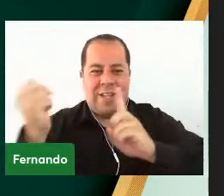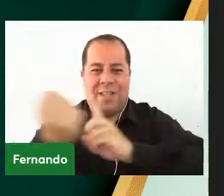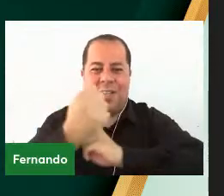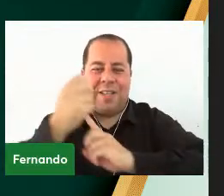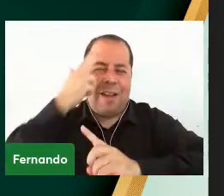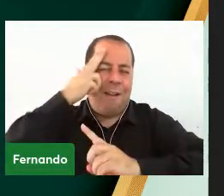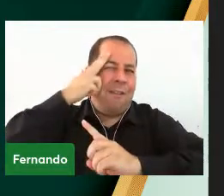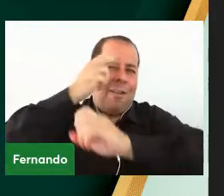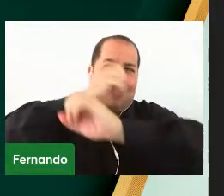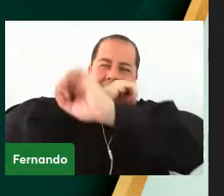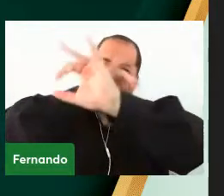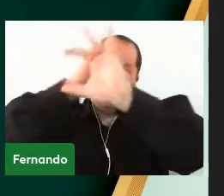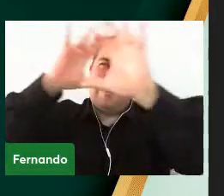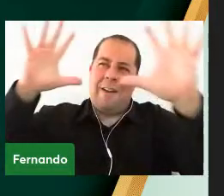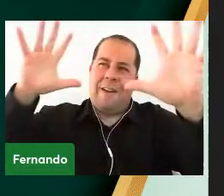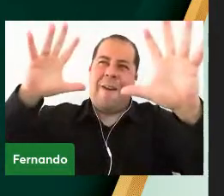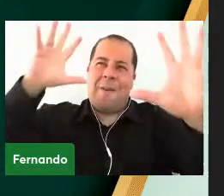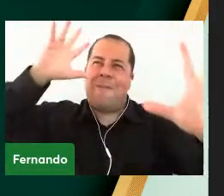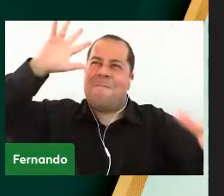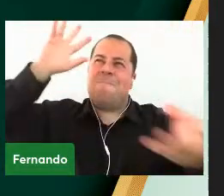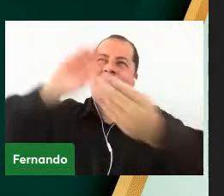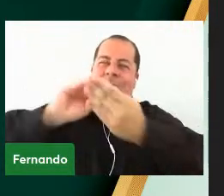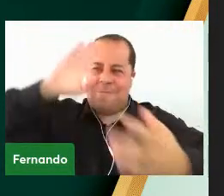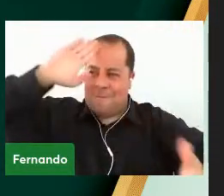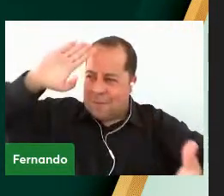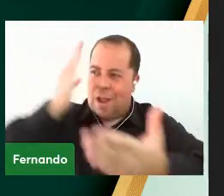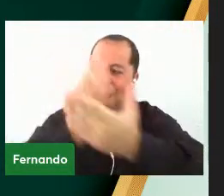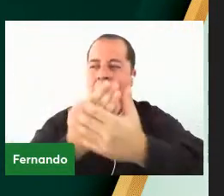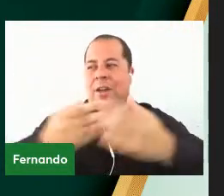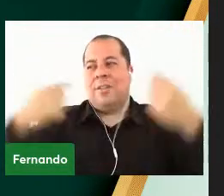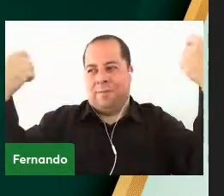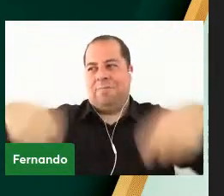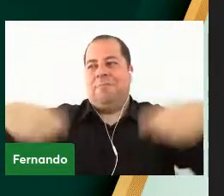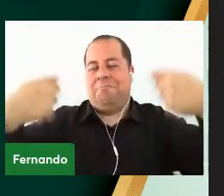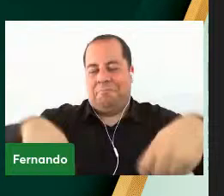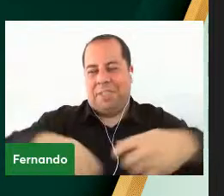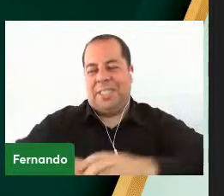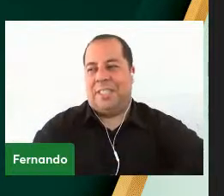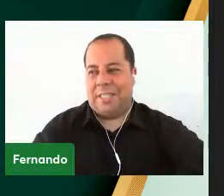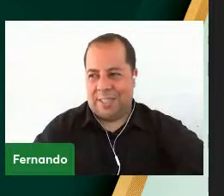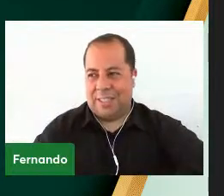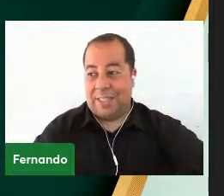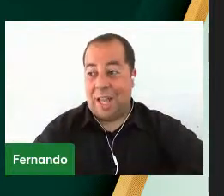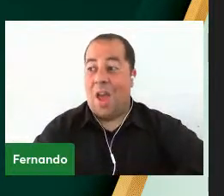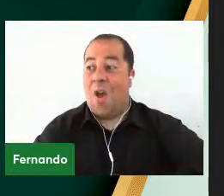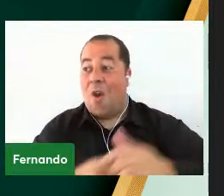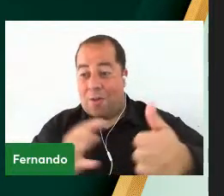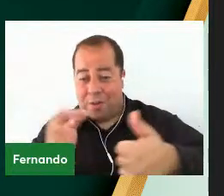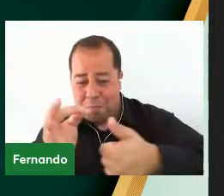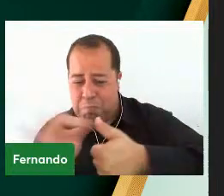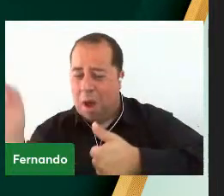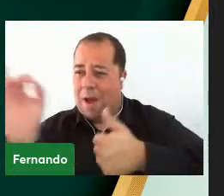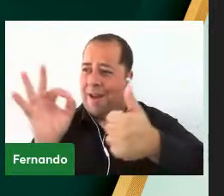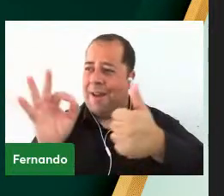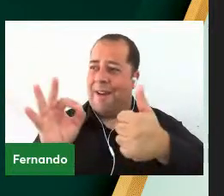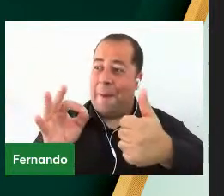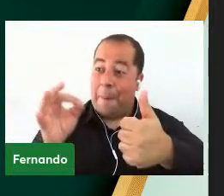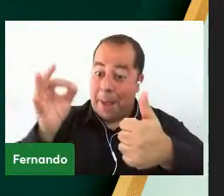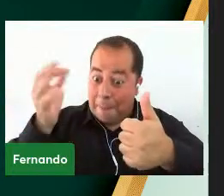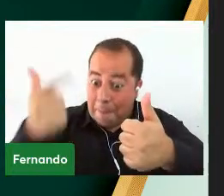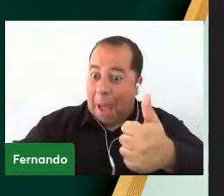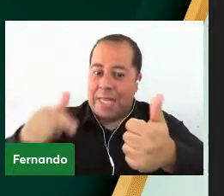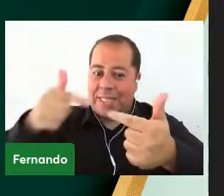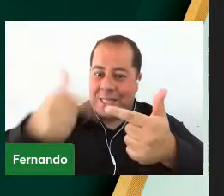sonhos, basta acreditar, vocês acreditaram. Hoje cumprimos uma etapa, muitas outras virão e muitos sonhos,